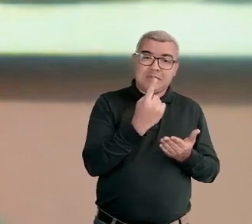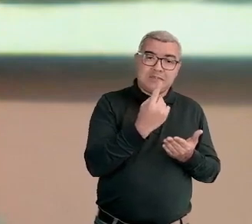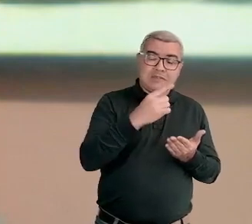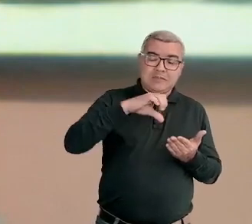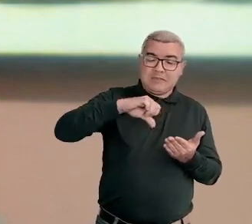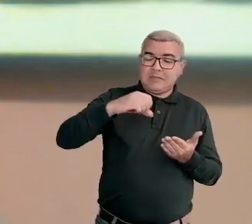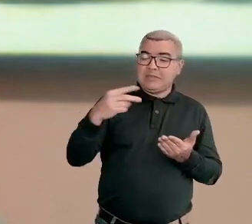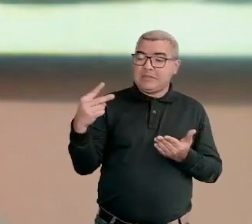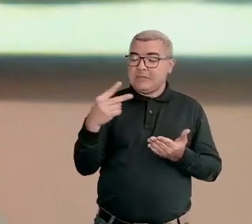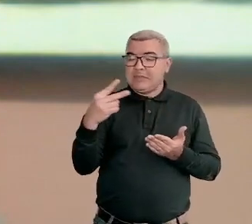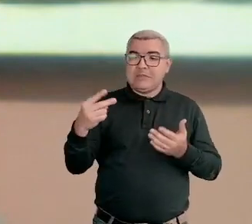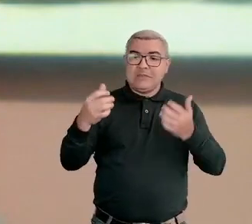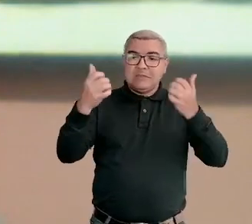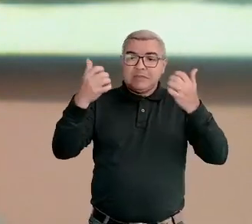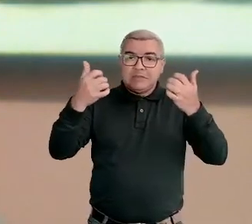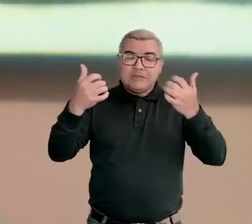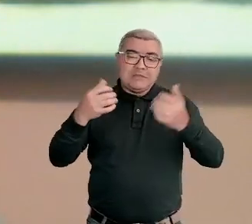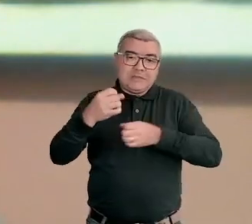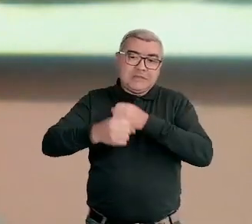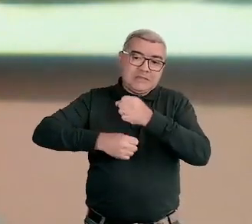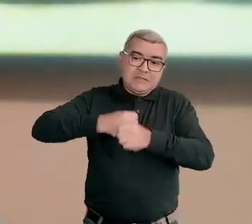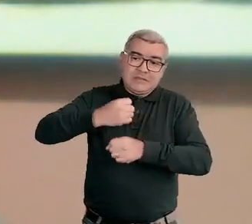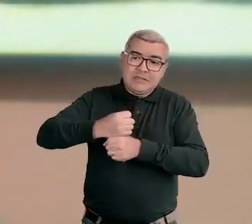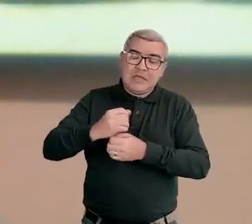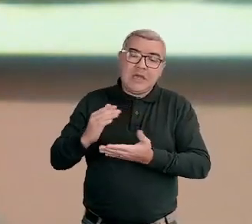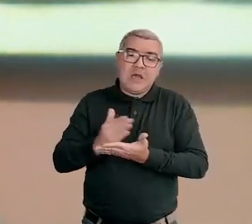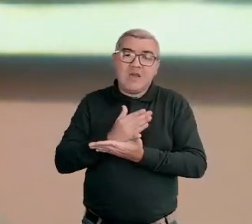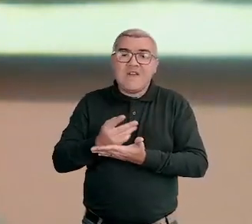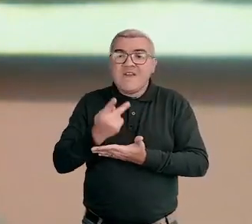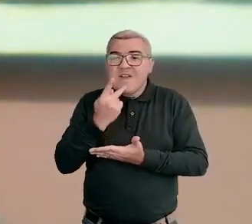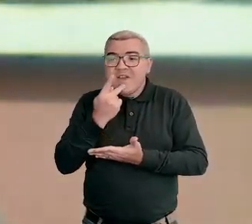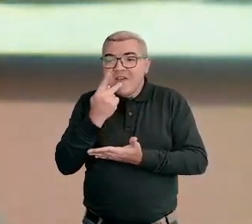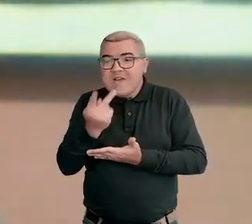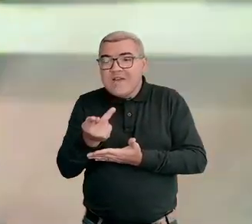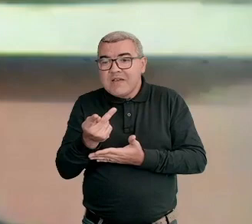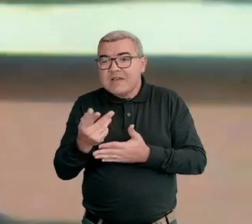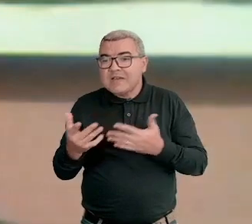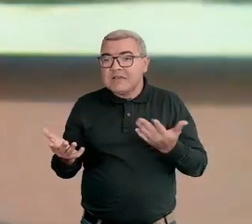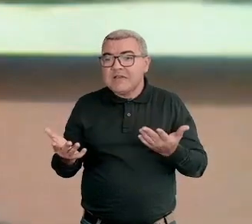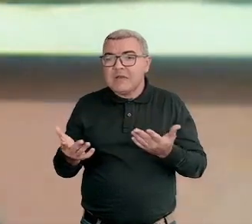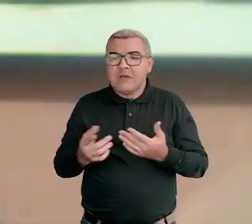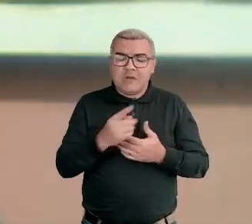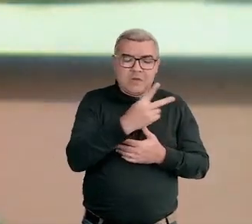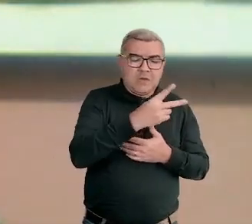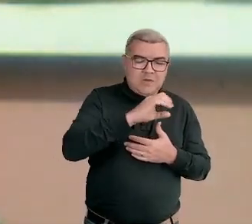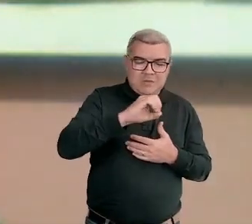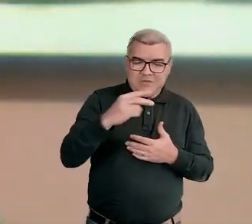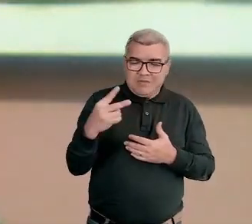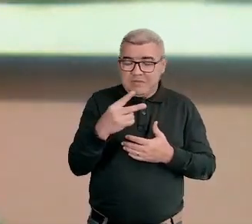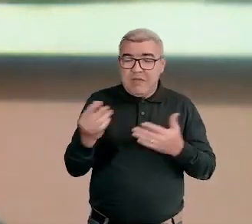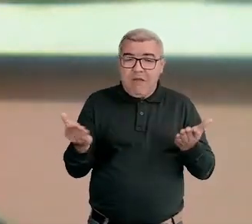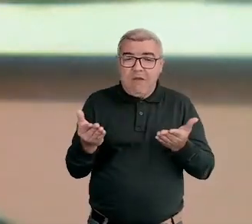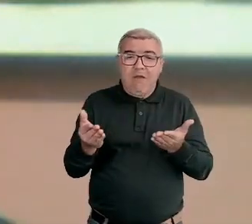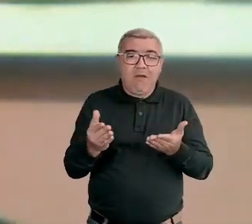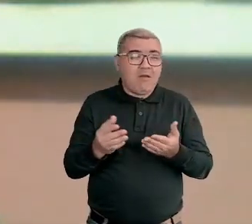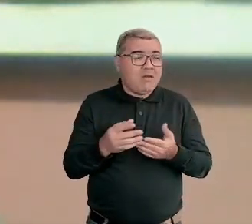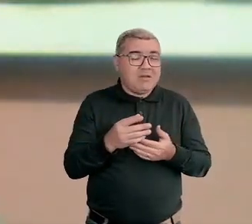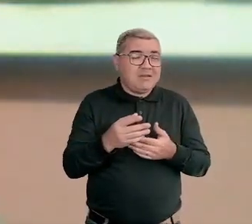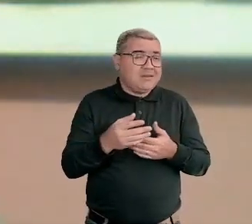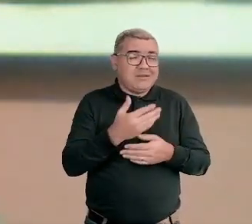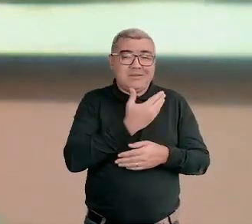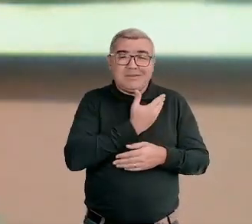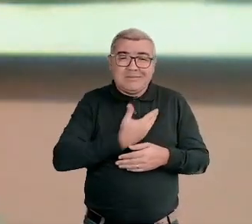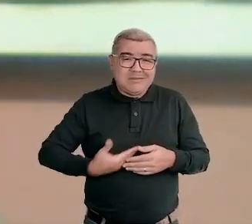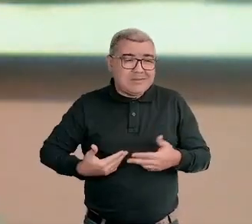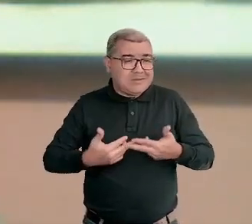né? Autoridades que falam, né? Que não pode ter, que tudo é ideologia de gênero, essa bobagem,